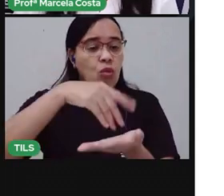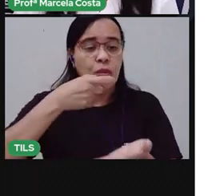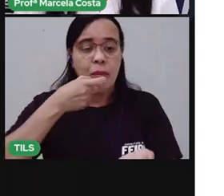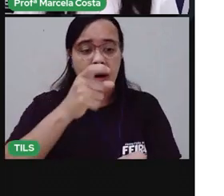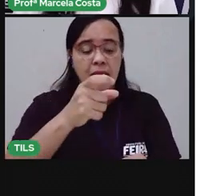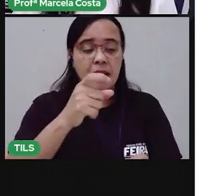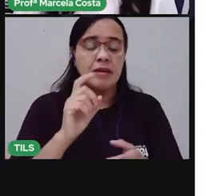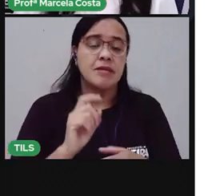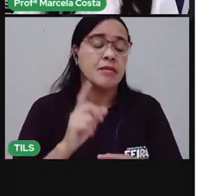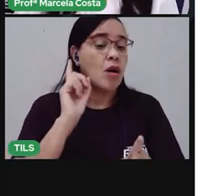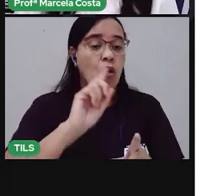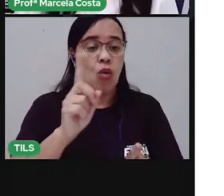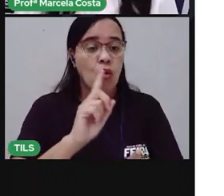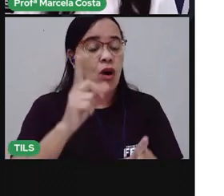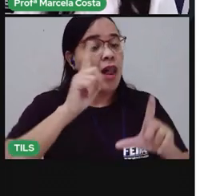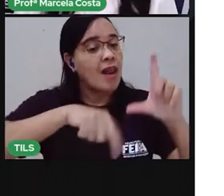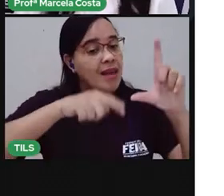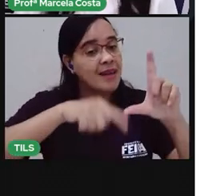última letra